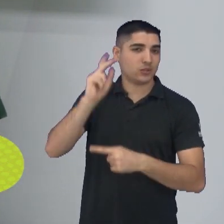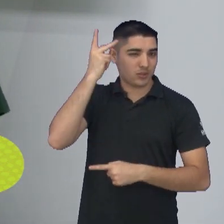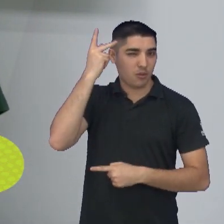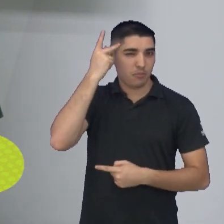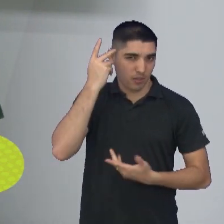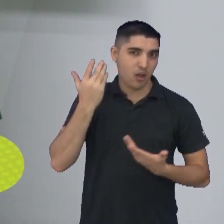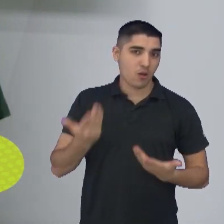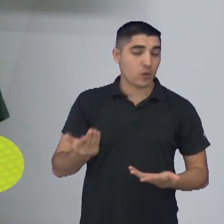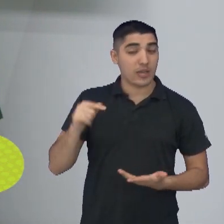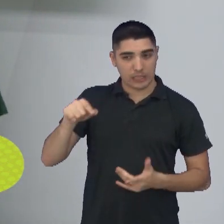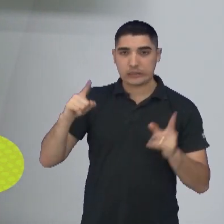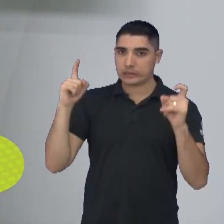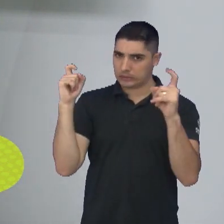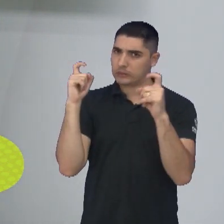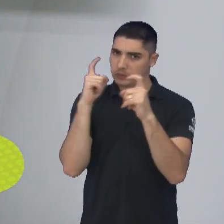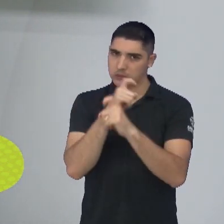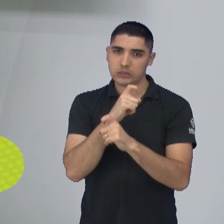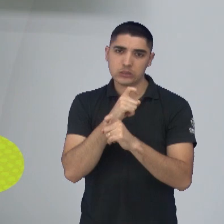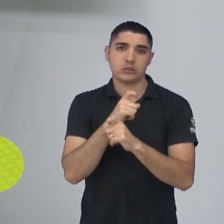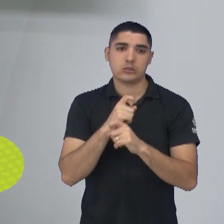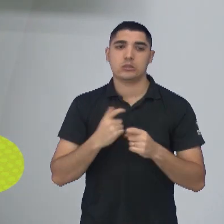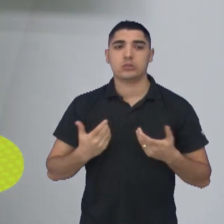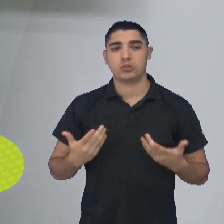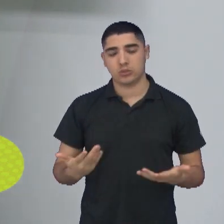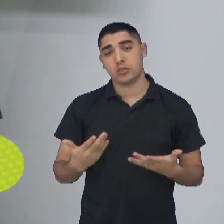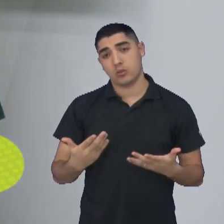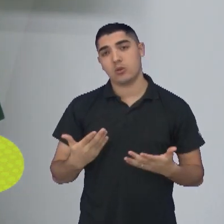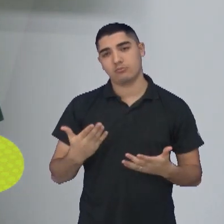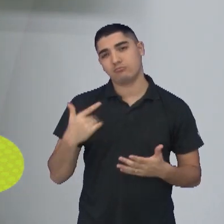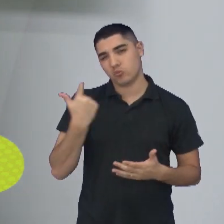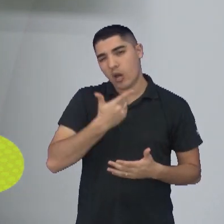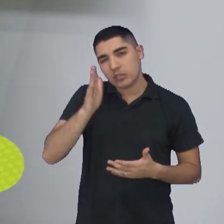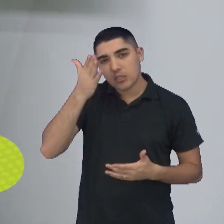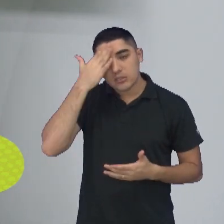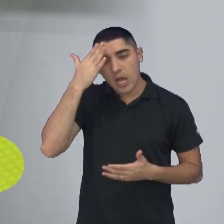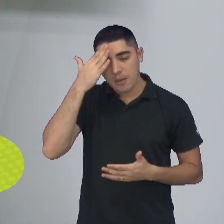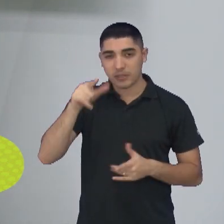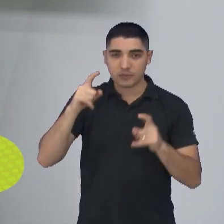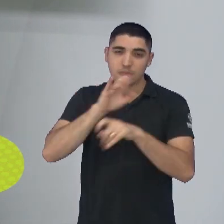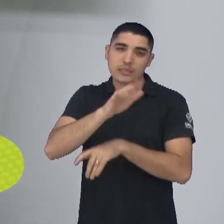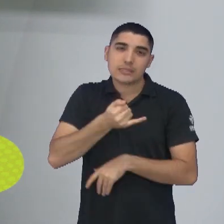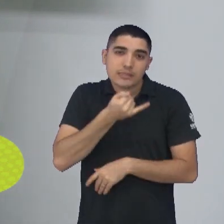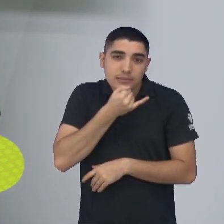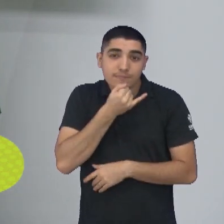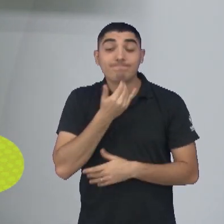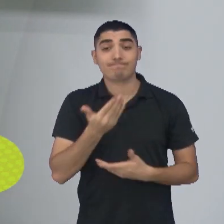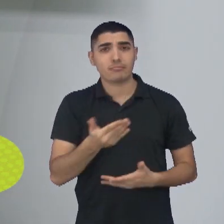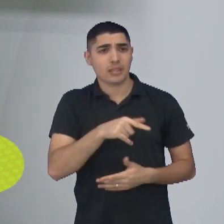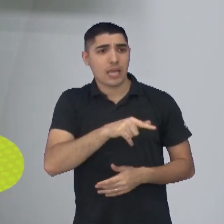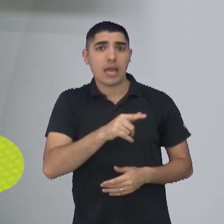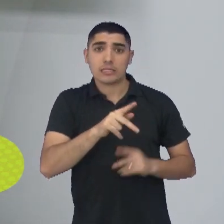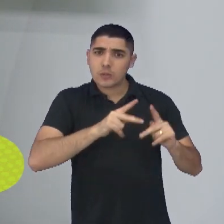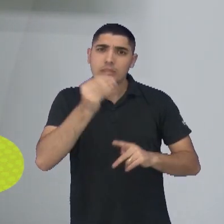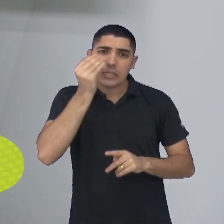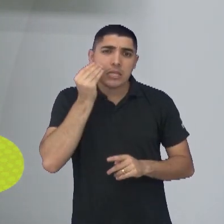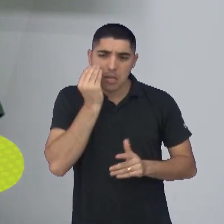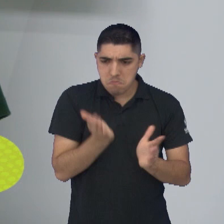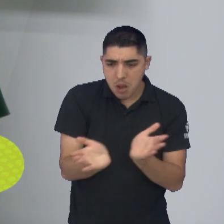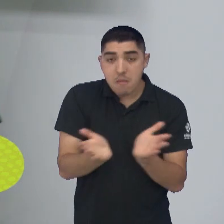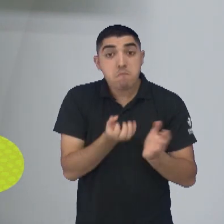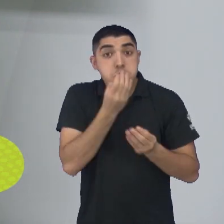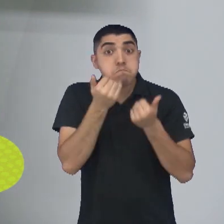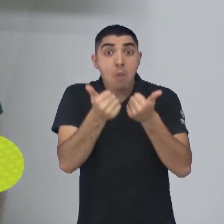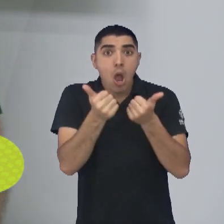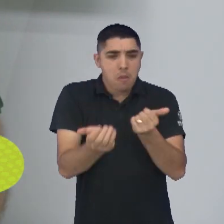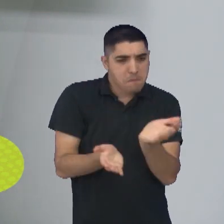era um jogo difícil um jogo esperado que é seria muito difícil infelizmente para o São José as meninas Lutaram né Foi um bom jogo mas